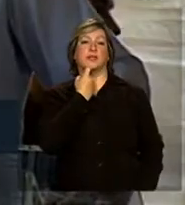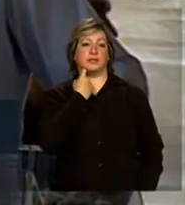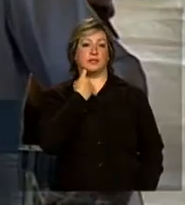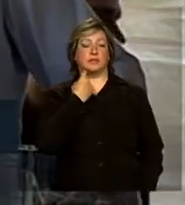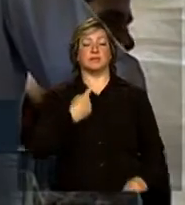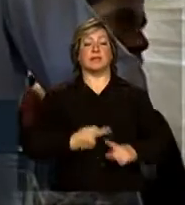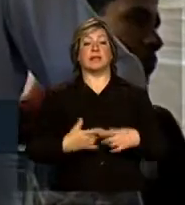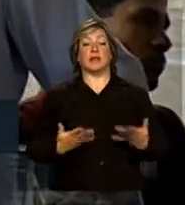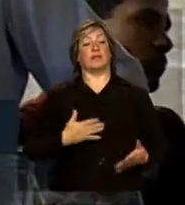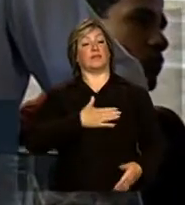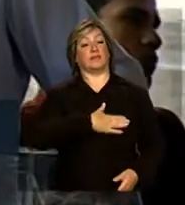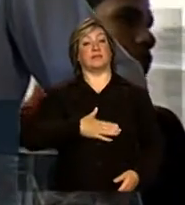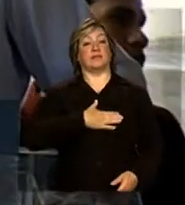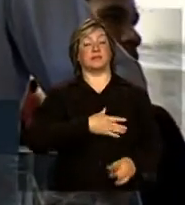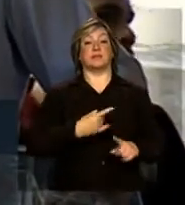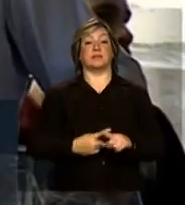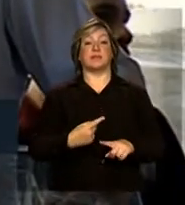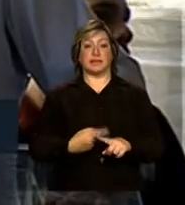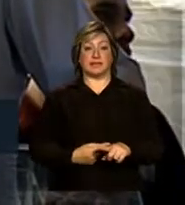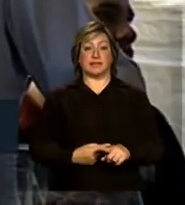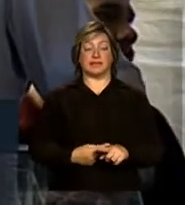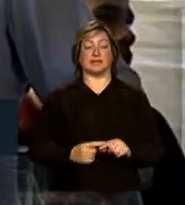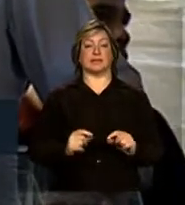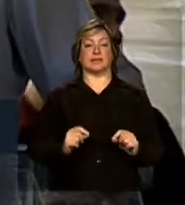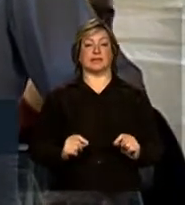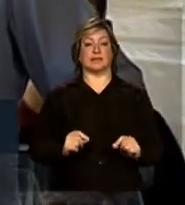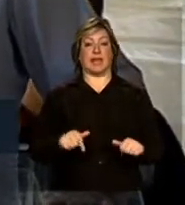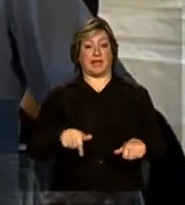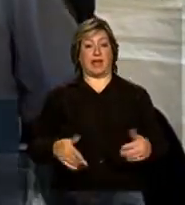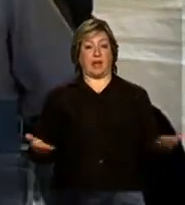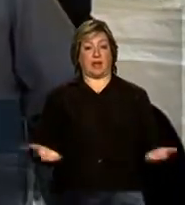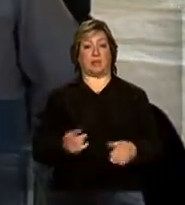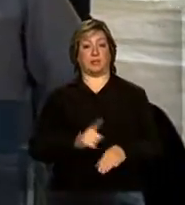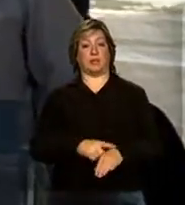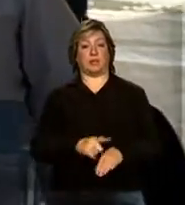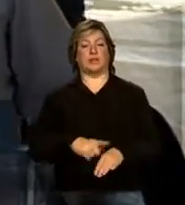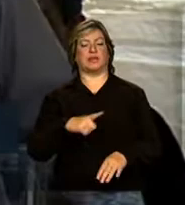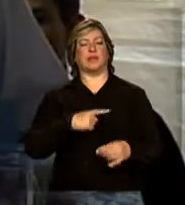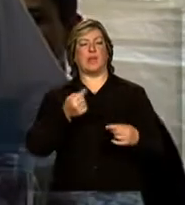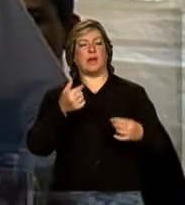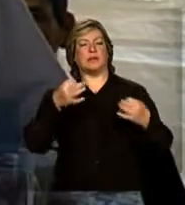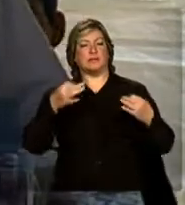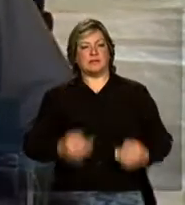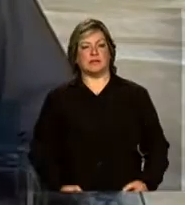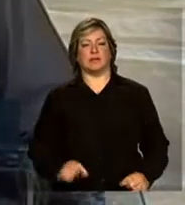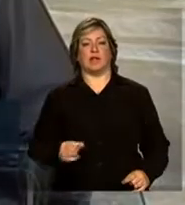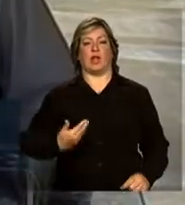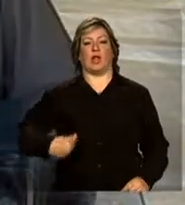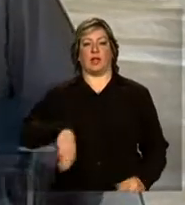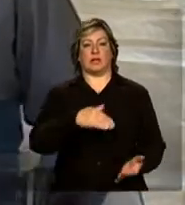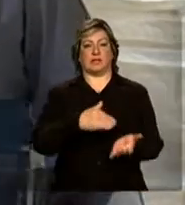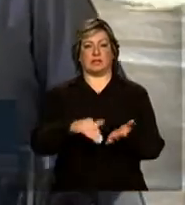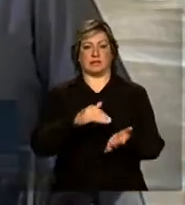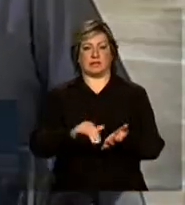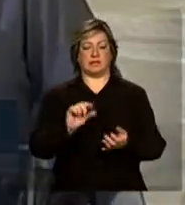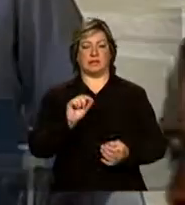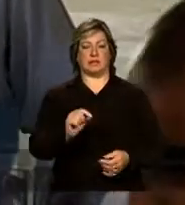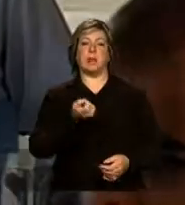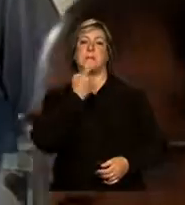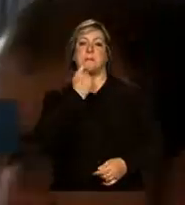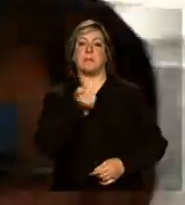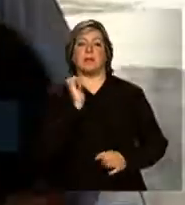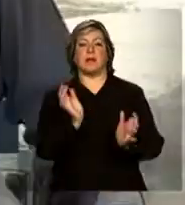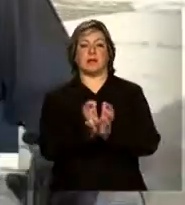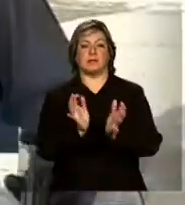referimos a uma satisfação é também pelo fato de que neste momento tem quase certeza que o Secretário de Cultura vai se